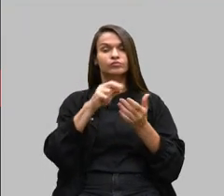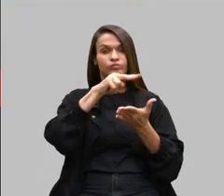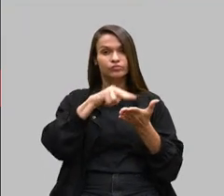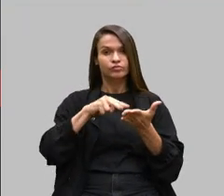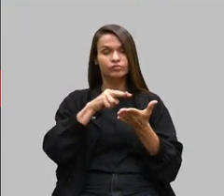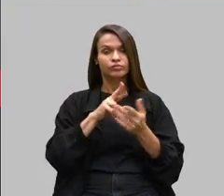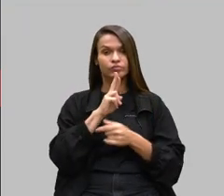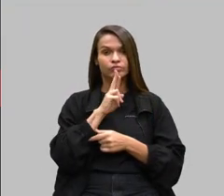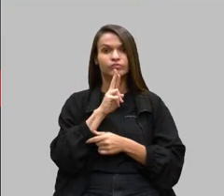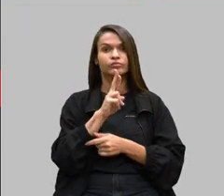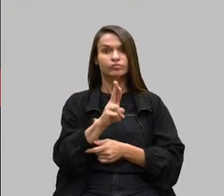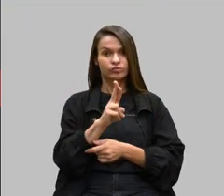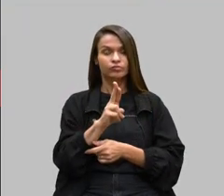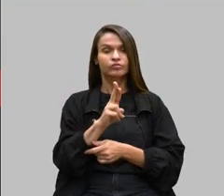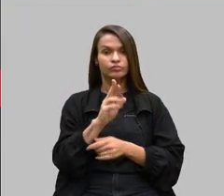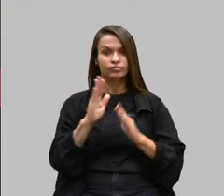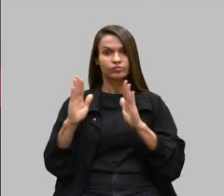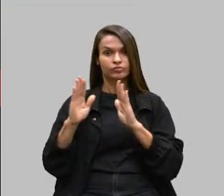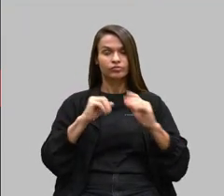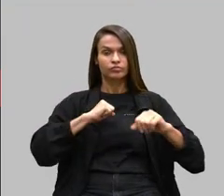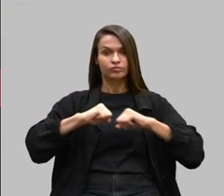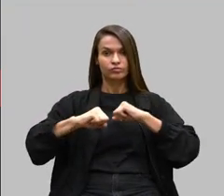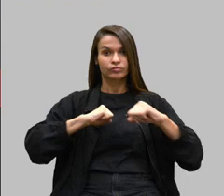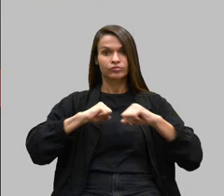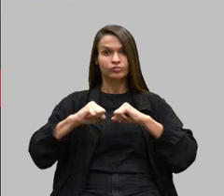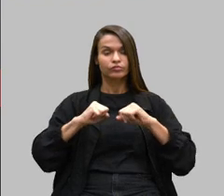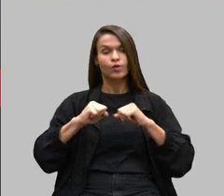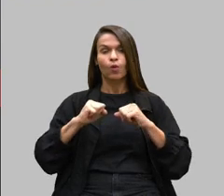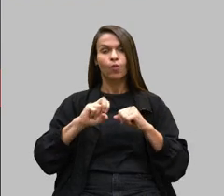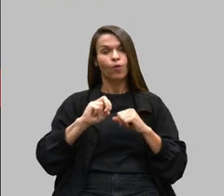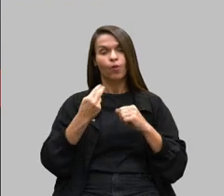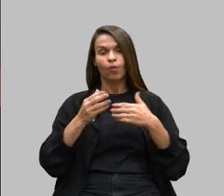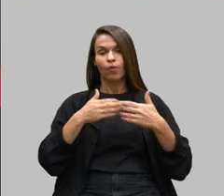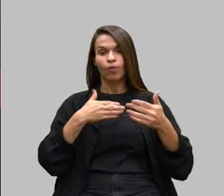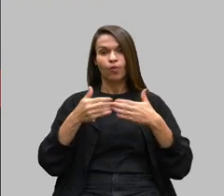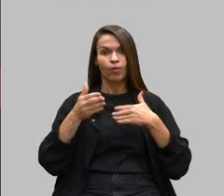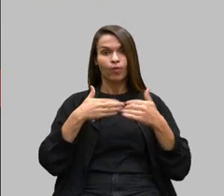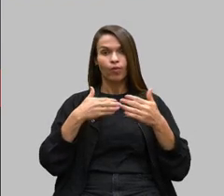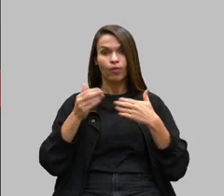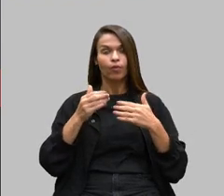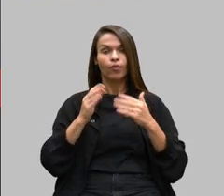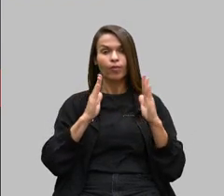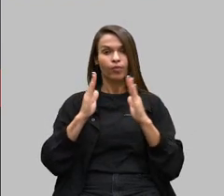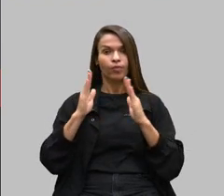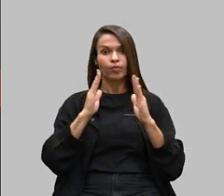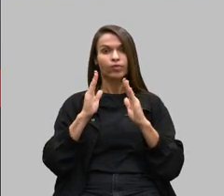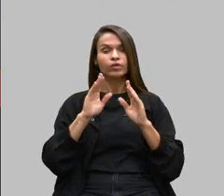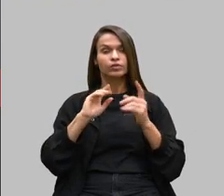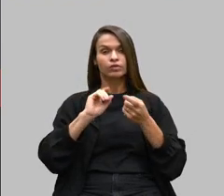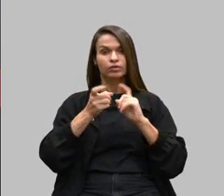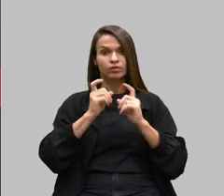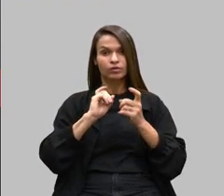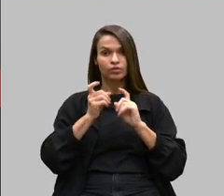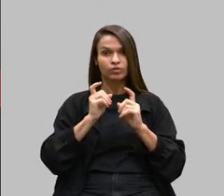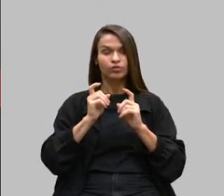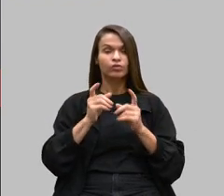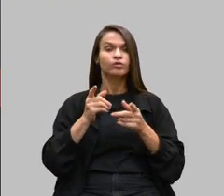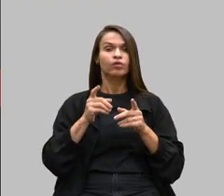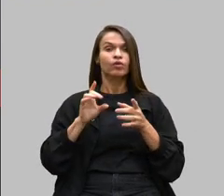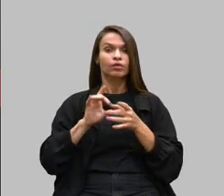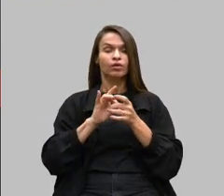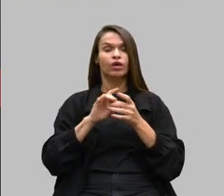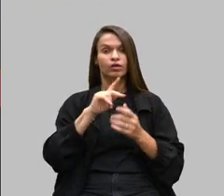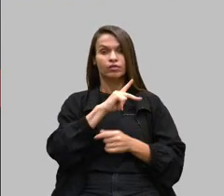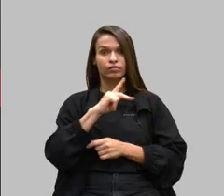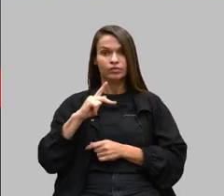respondidas na fase de debates ou a qualquer momento durante a reunião a critério da presidência